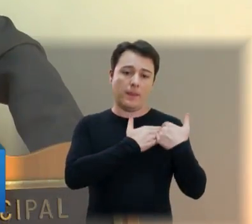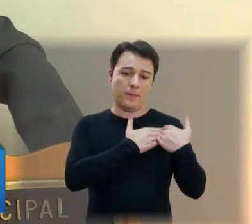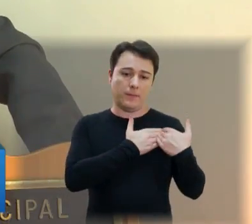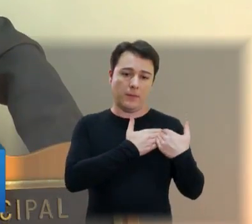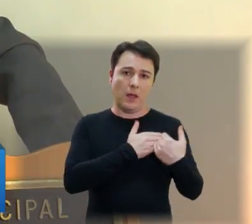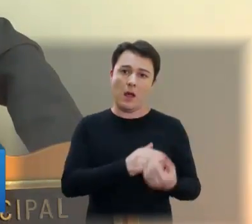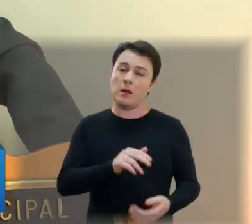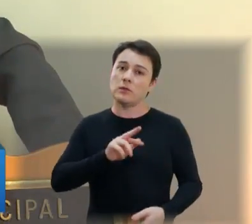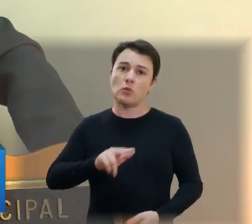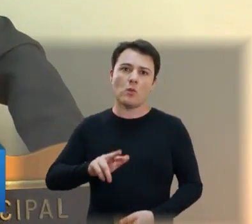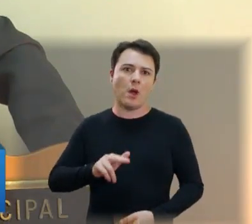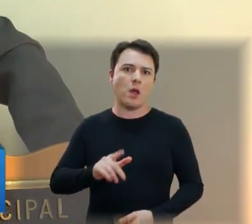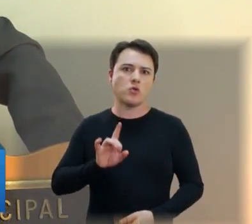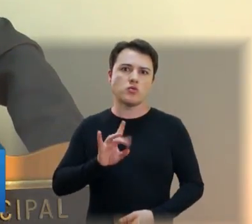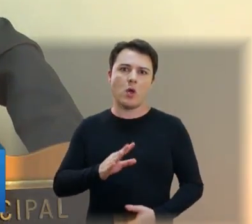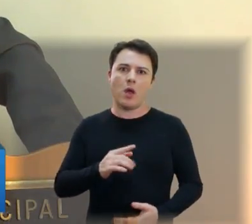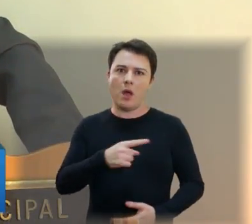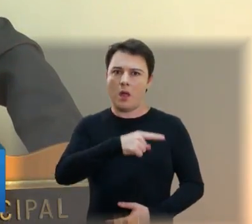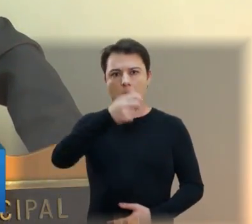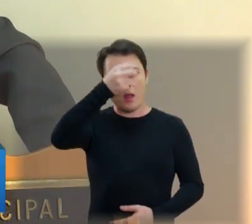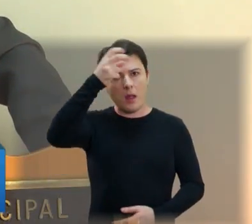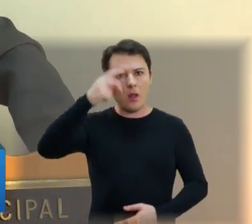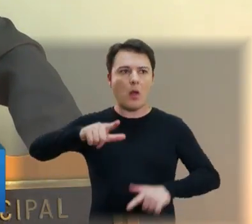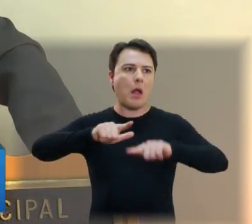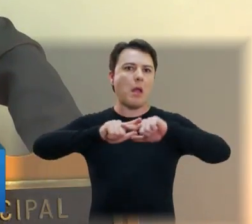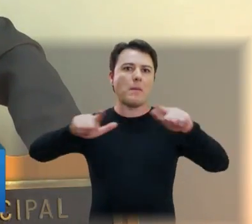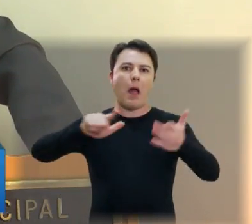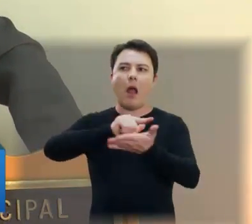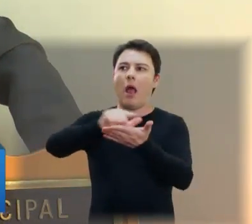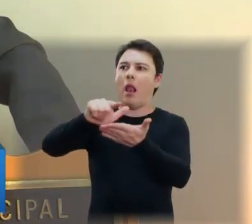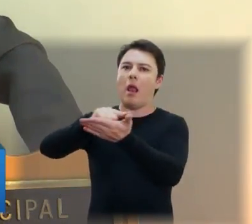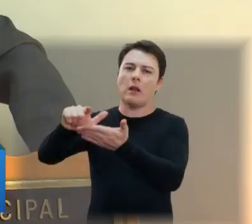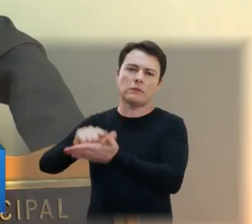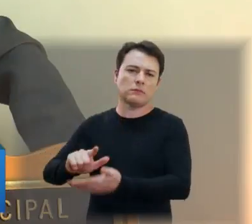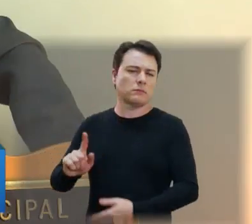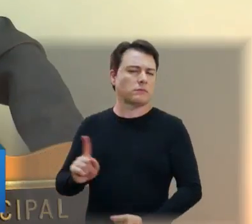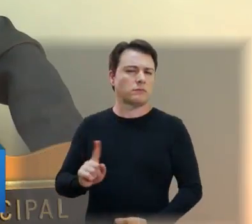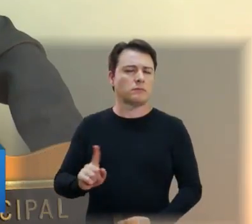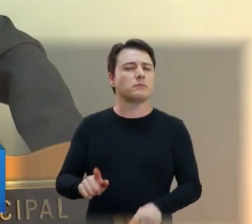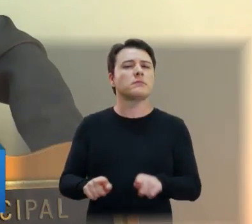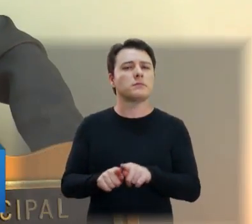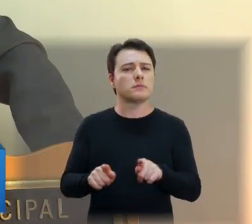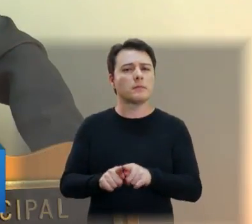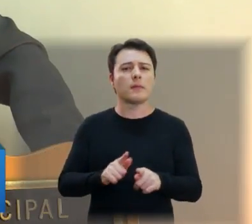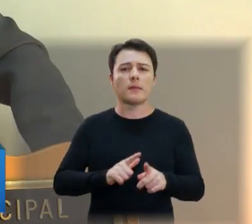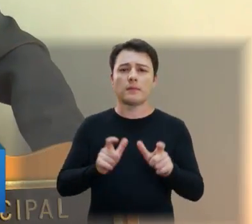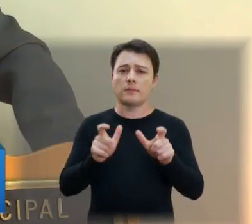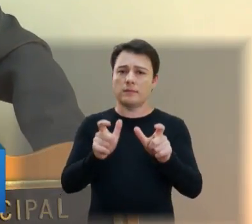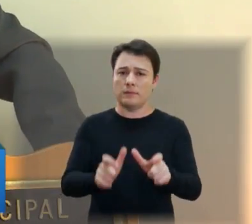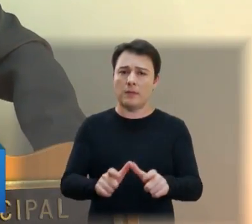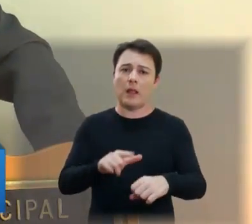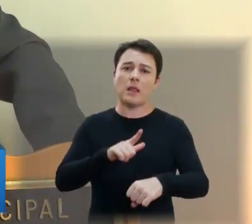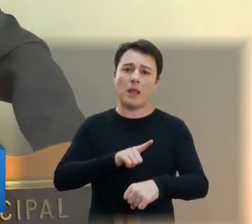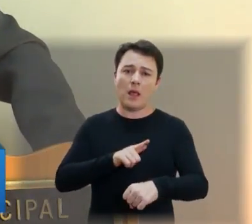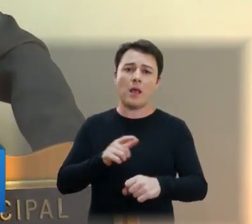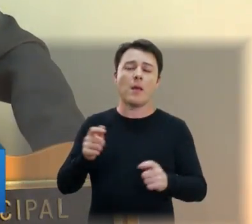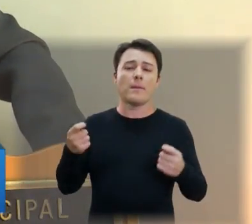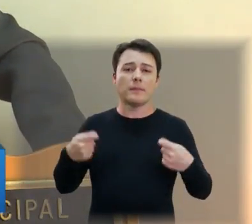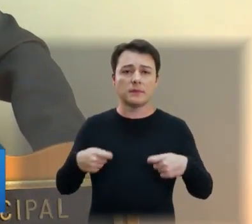ficar só para o município, principalmente nos eventos do município que usa espaço, vou dizer de novo, banheiro